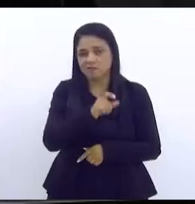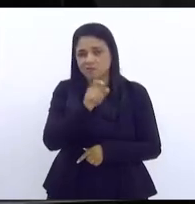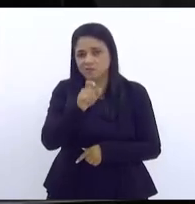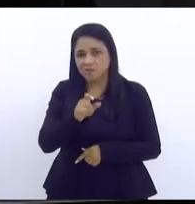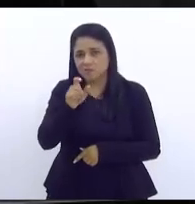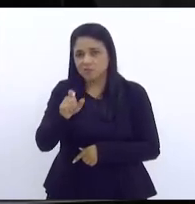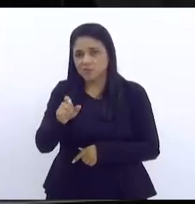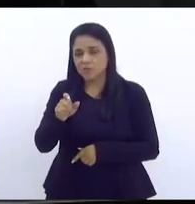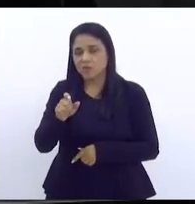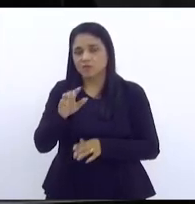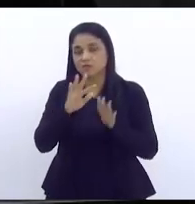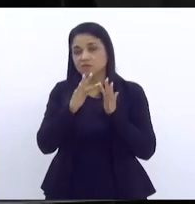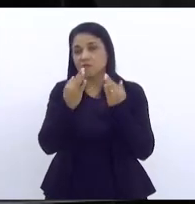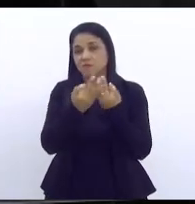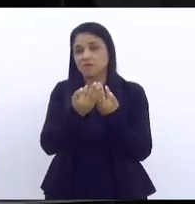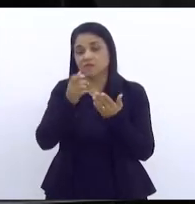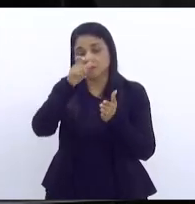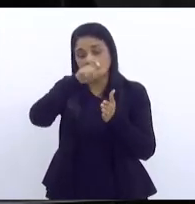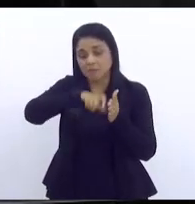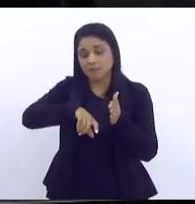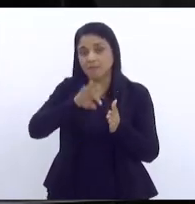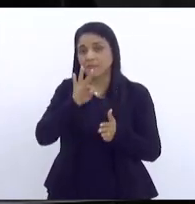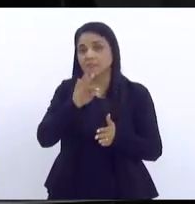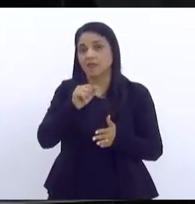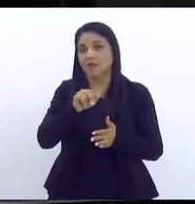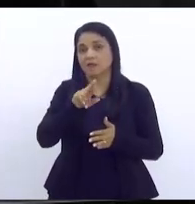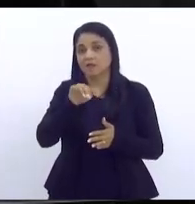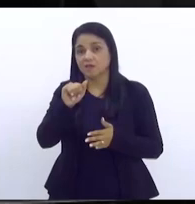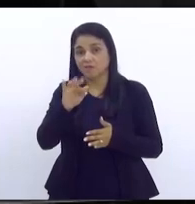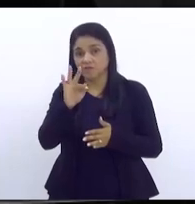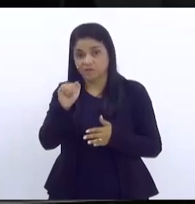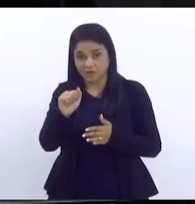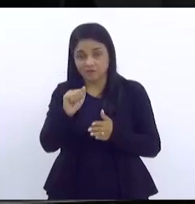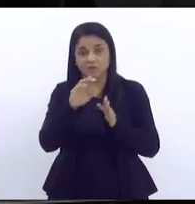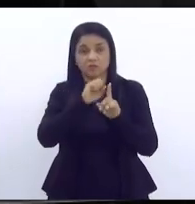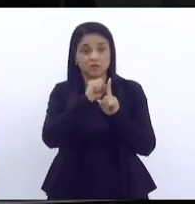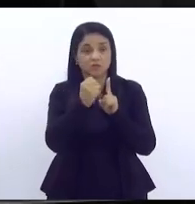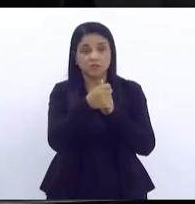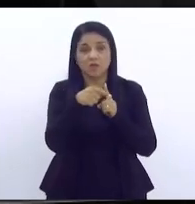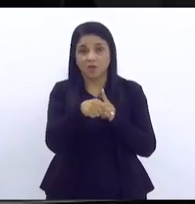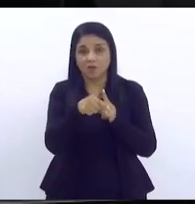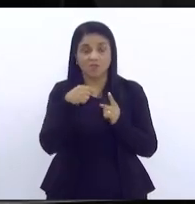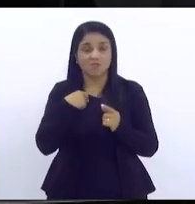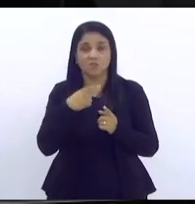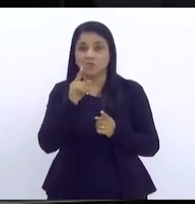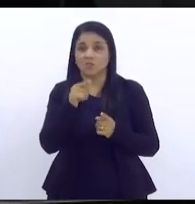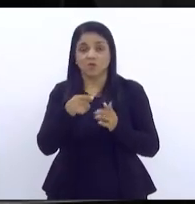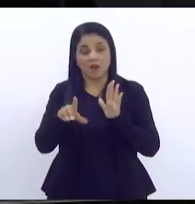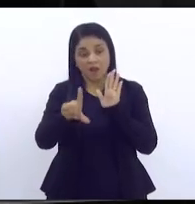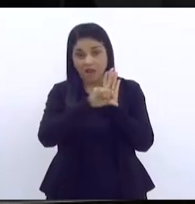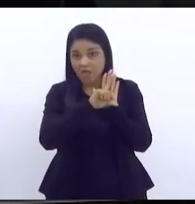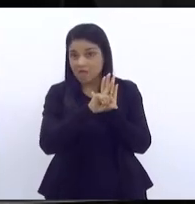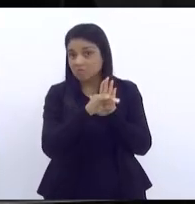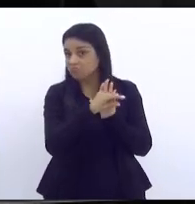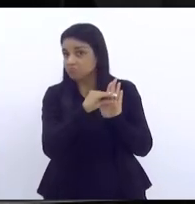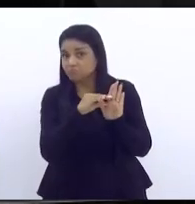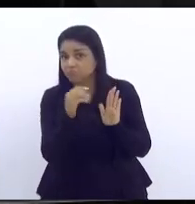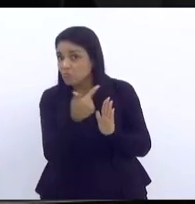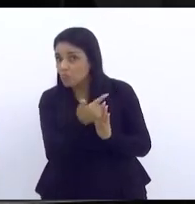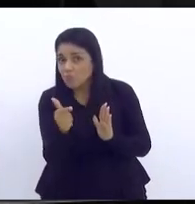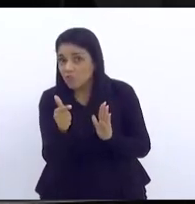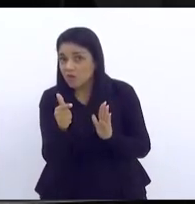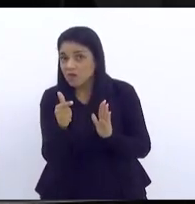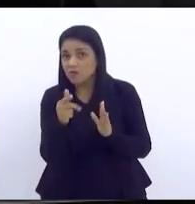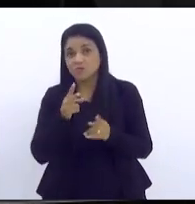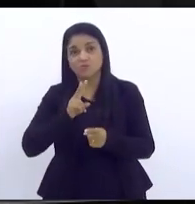tarifa social se vocês lembrassem que a tarifa social não tava previsto em lei não poderia